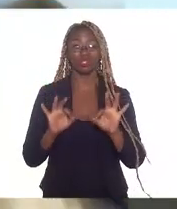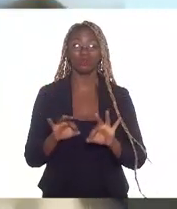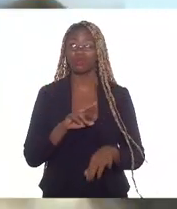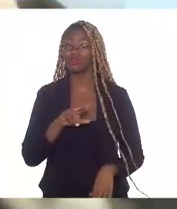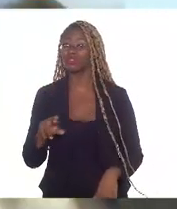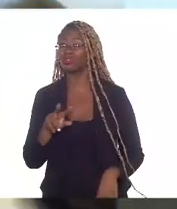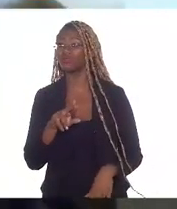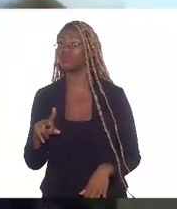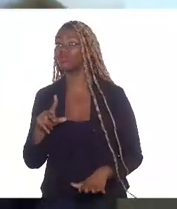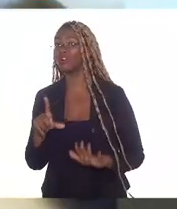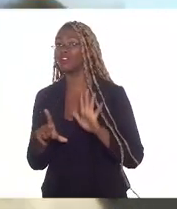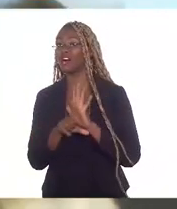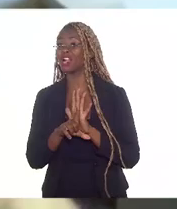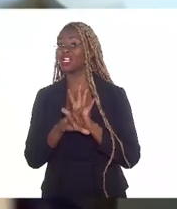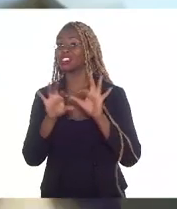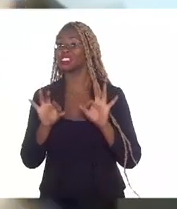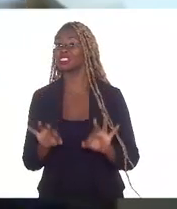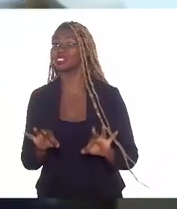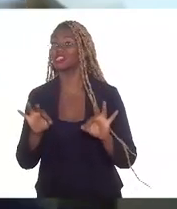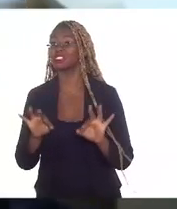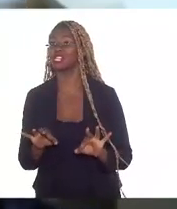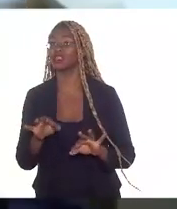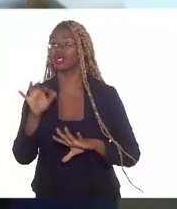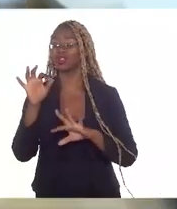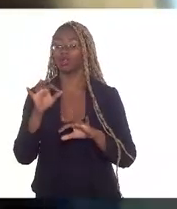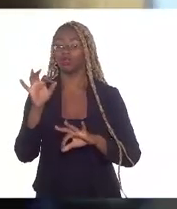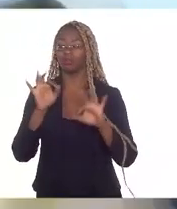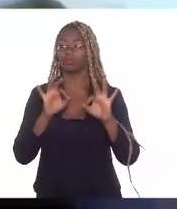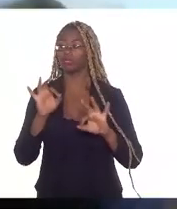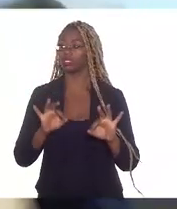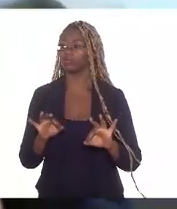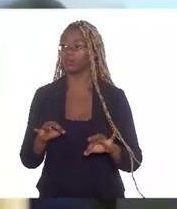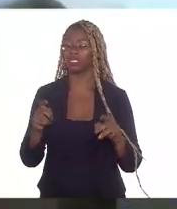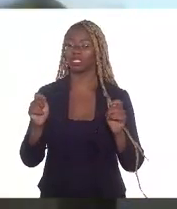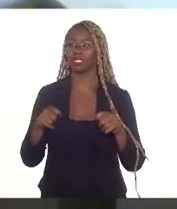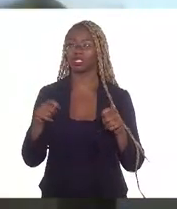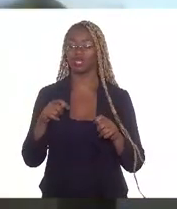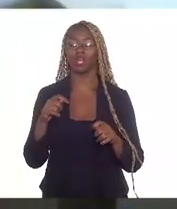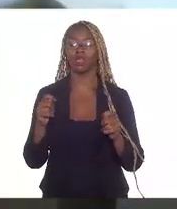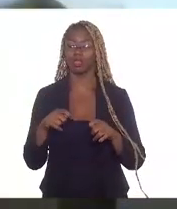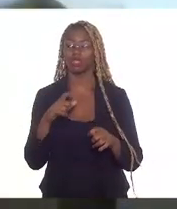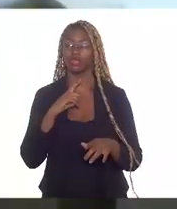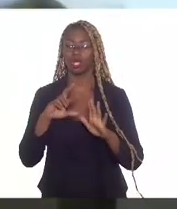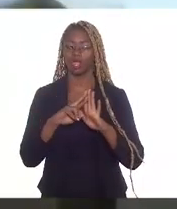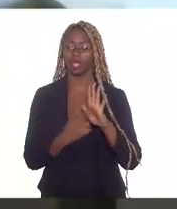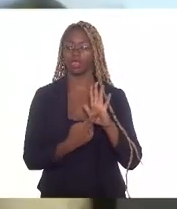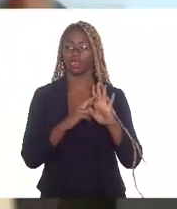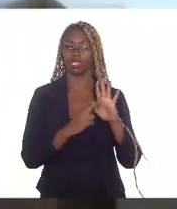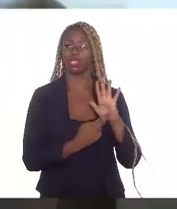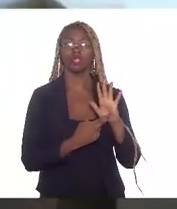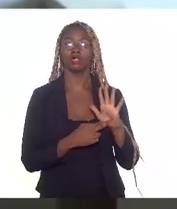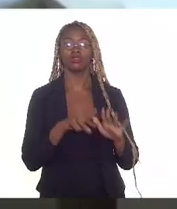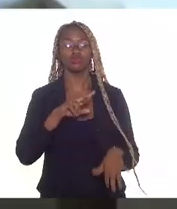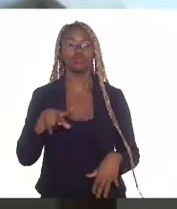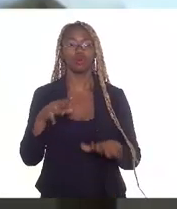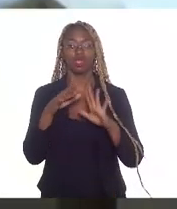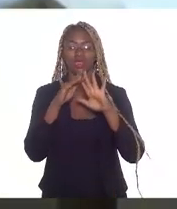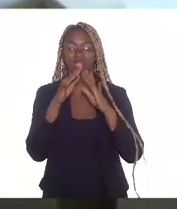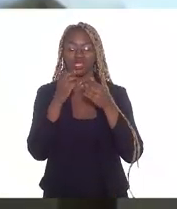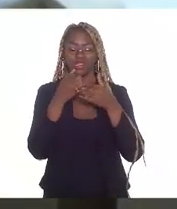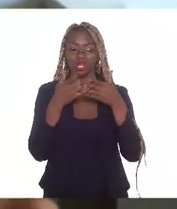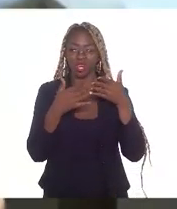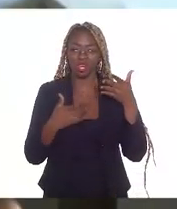lei determinativa, é um programa. E um programa tem que conter diretrizes e não o detalhe. É só